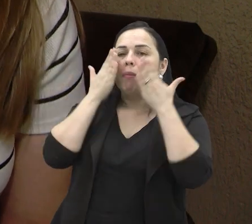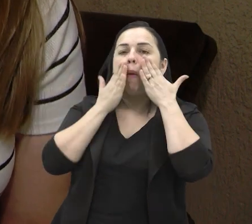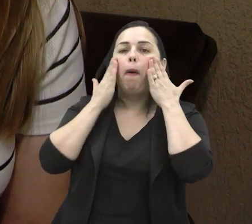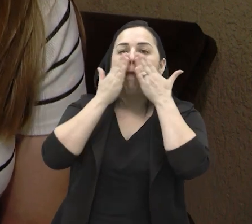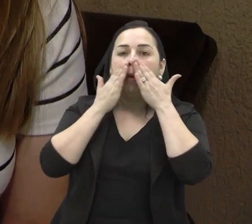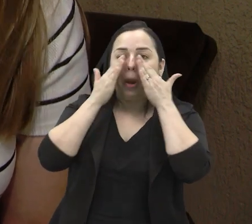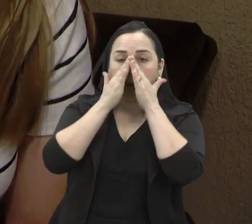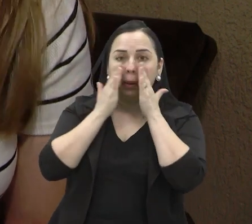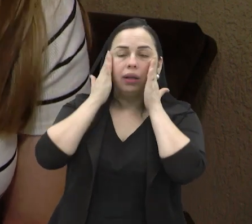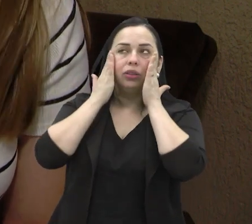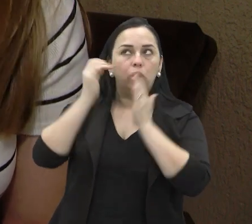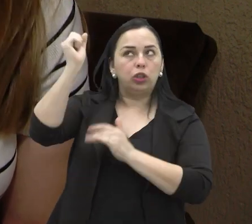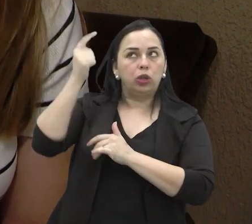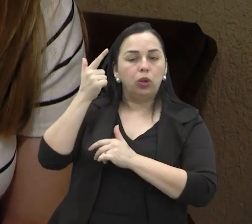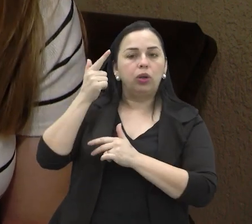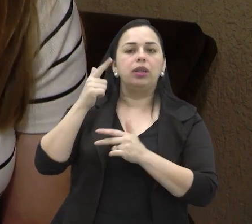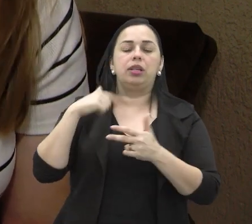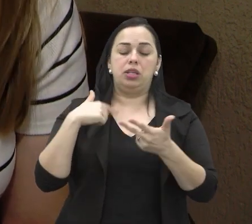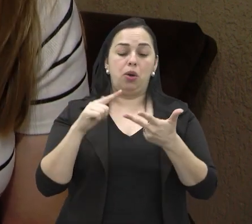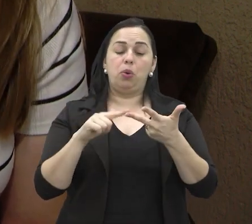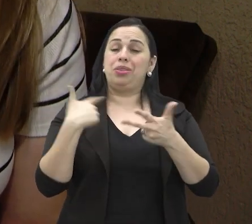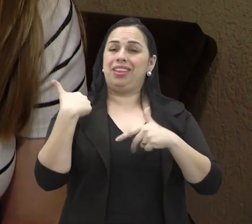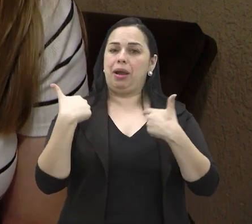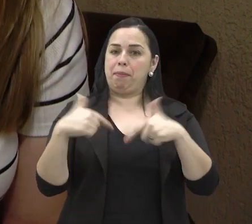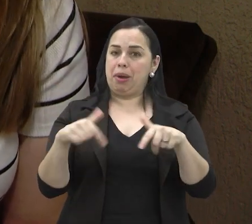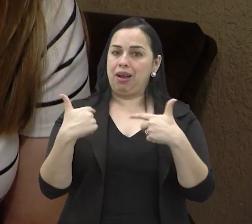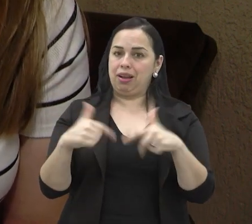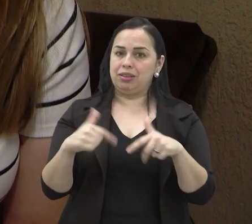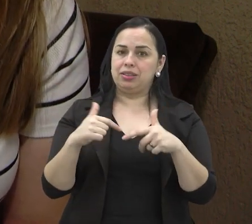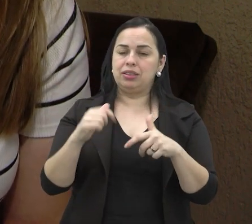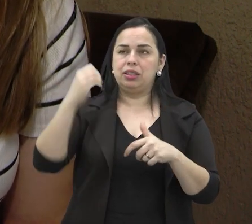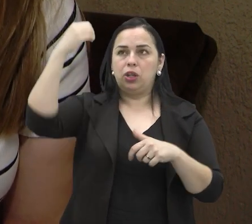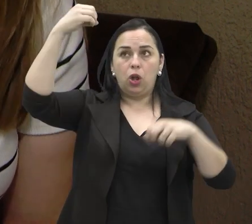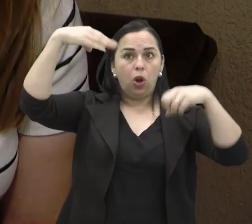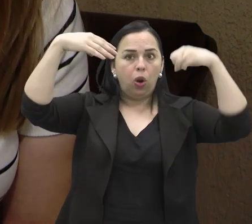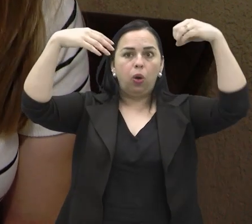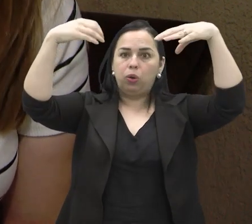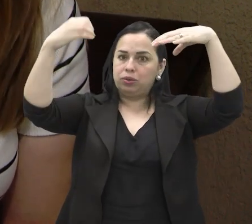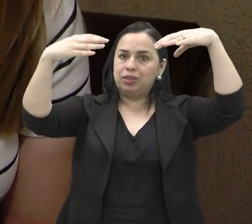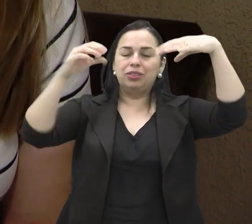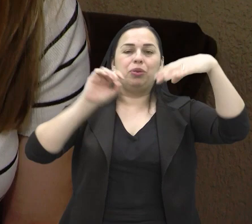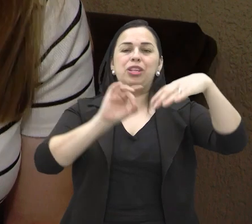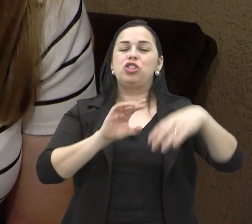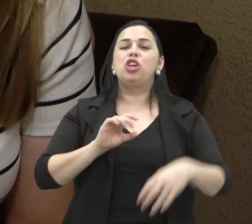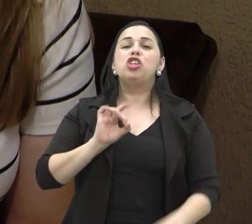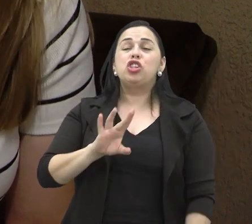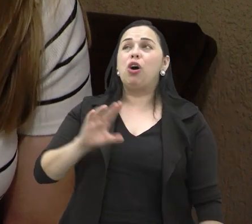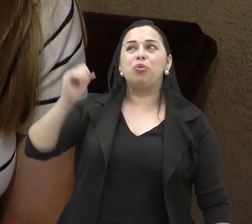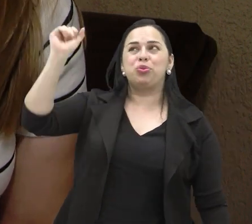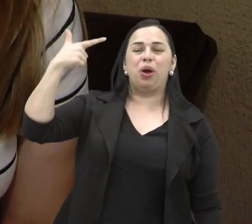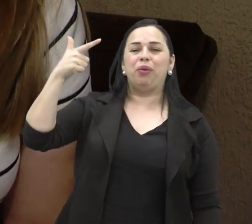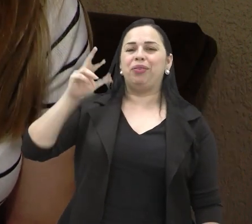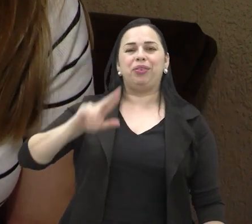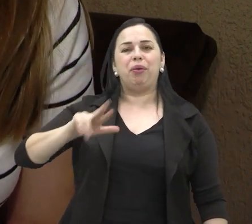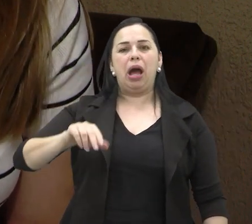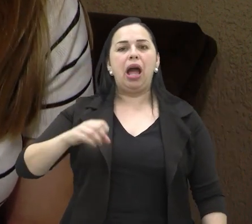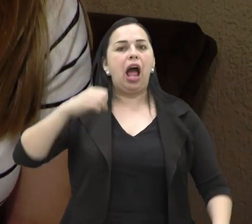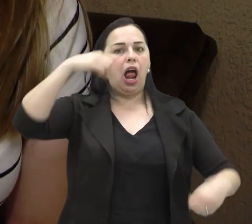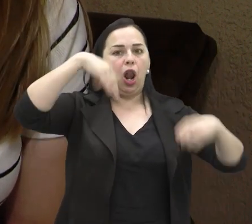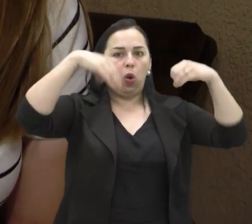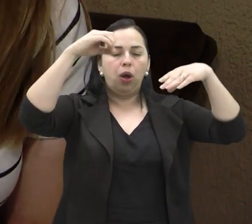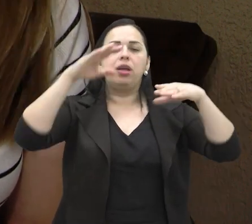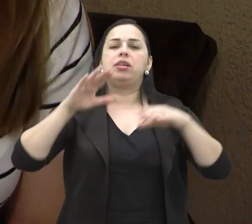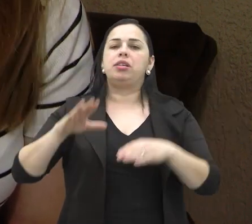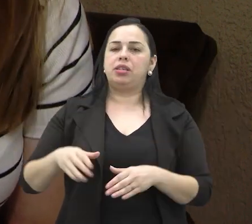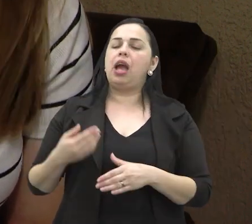trabalho, e a luz, as lâmpadas também, não é só o sol.